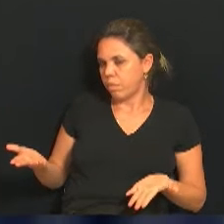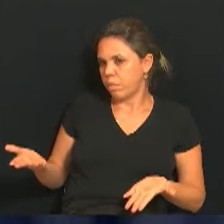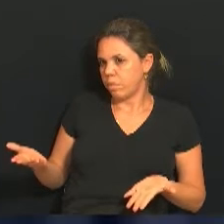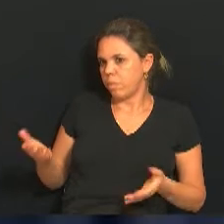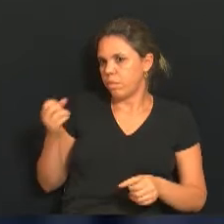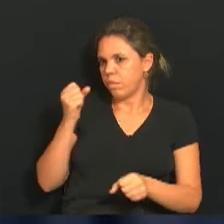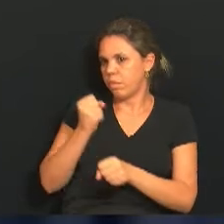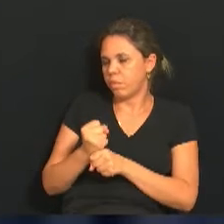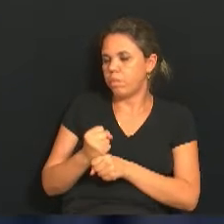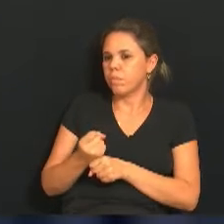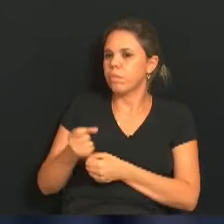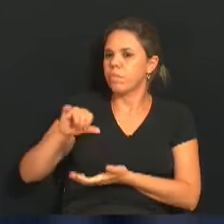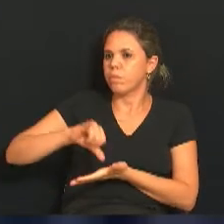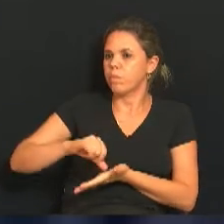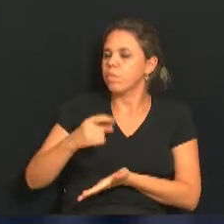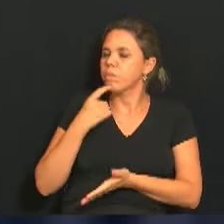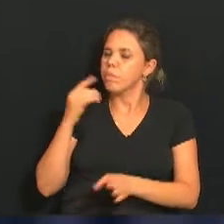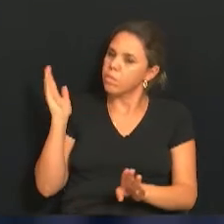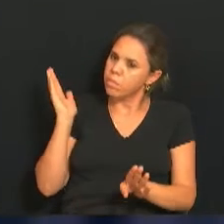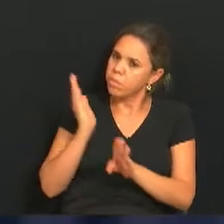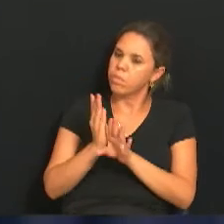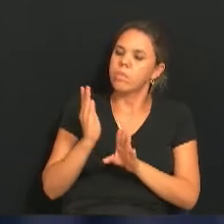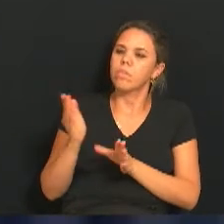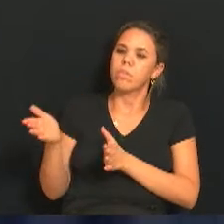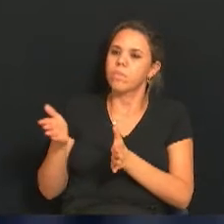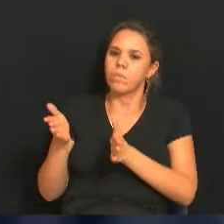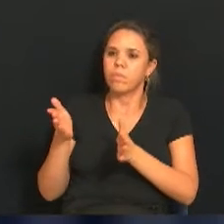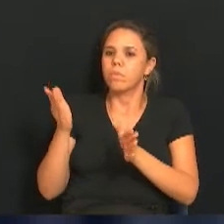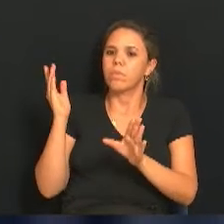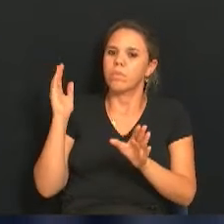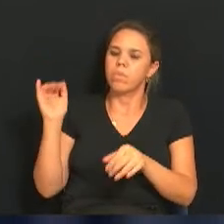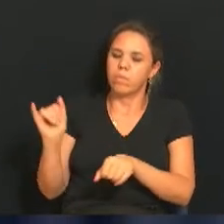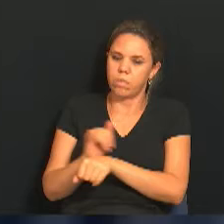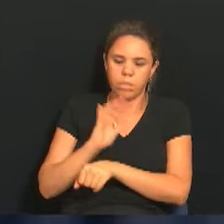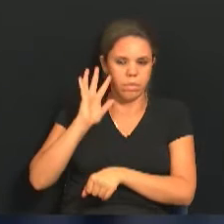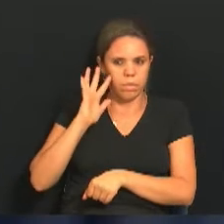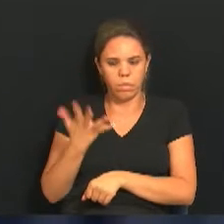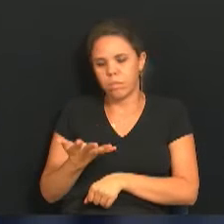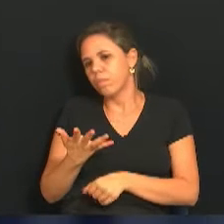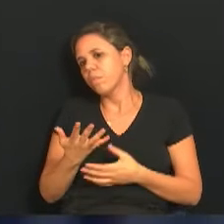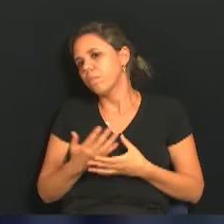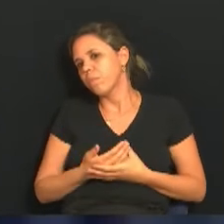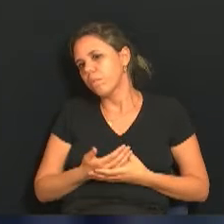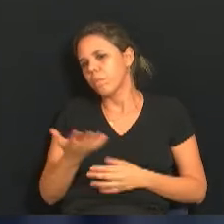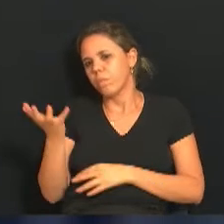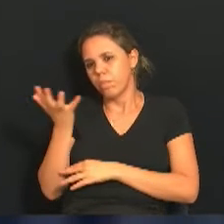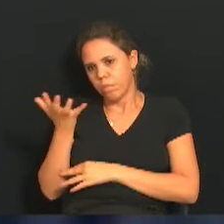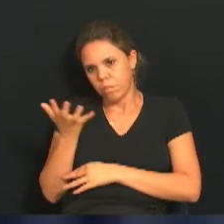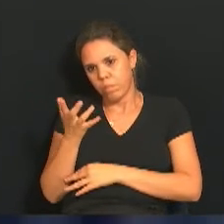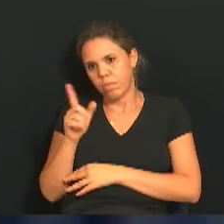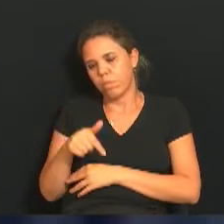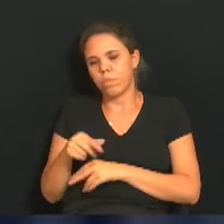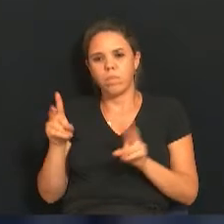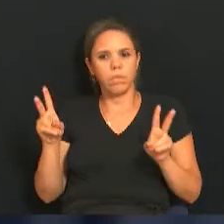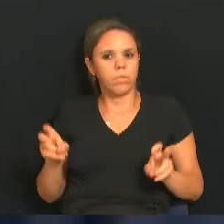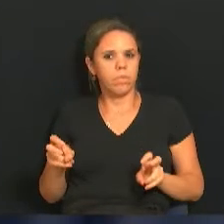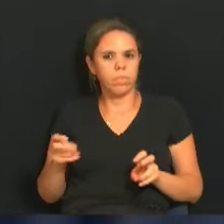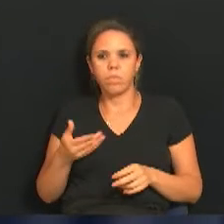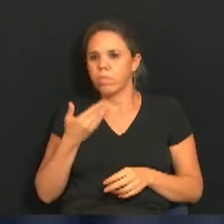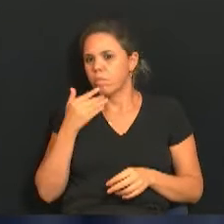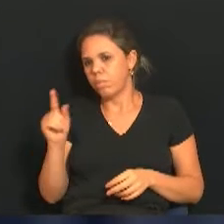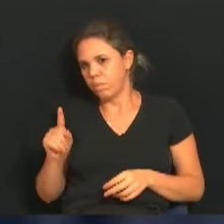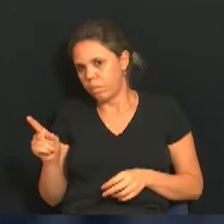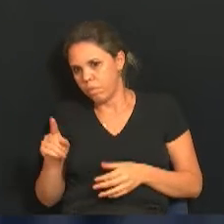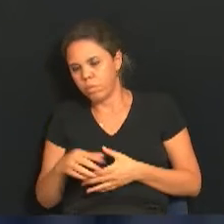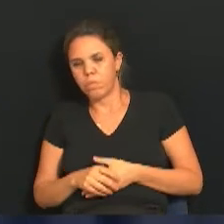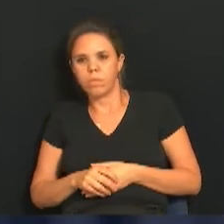o centro de Campinas e achar um caminho para tratar dessa situação do morador de rua não era um tema muito fácil de